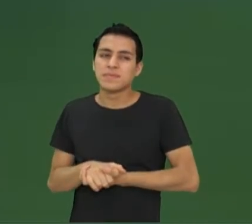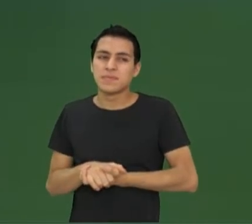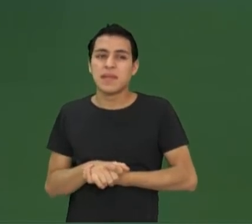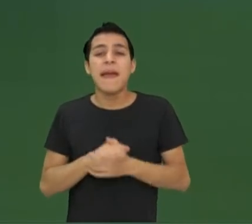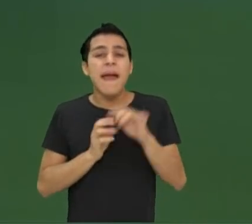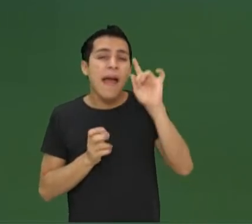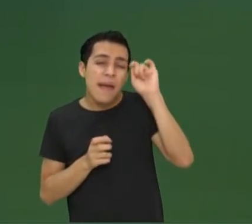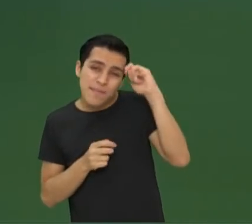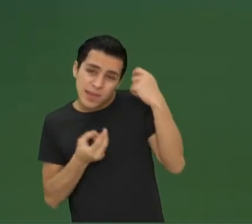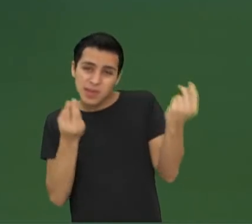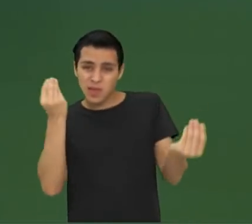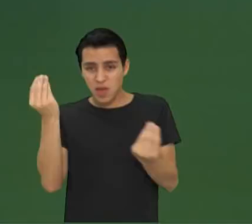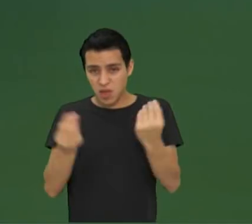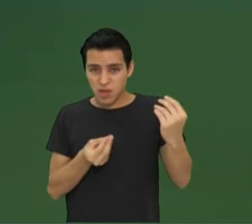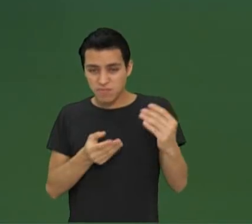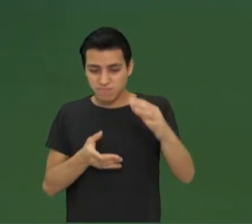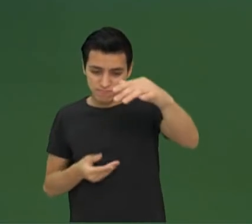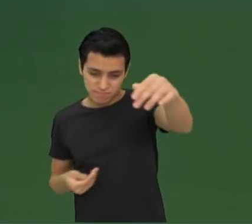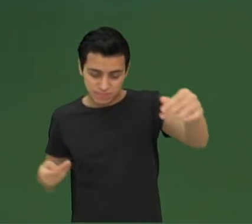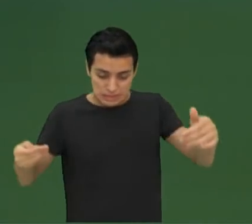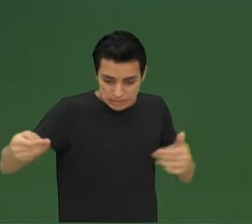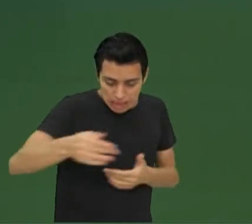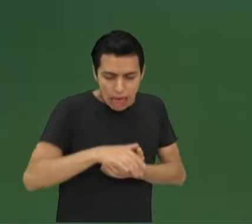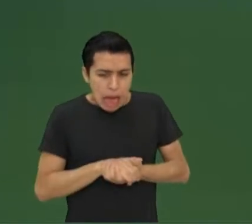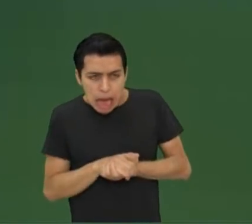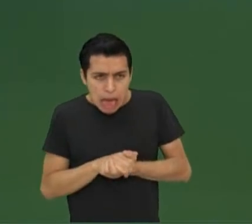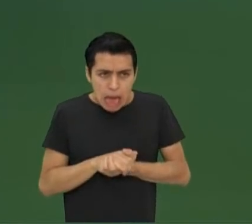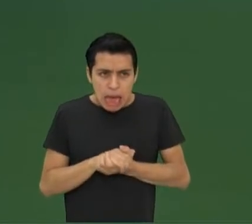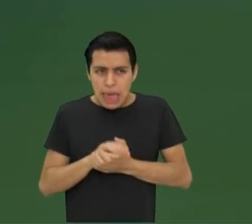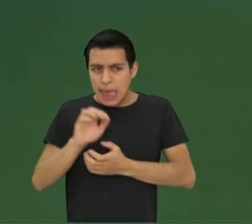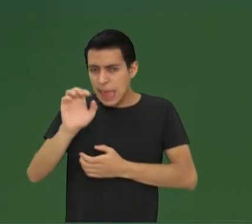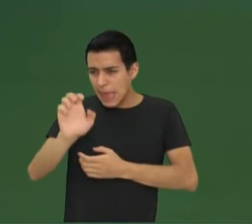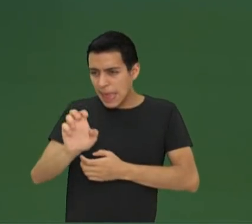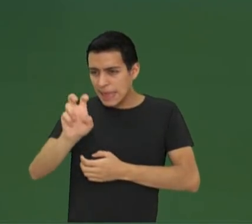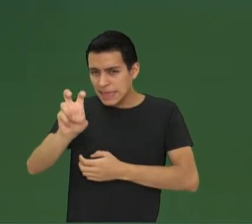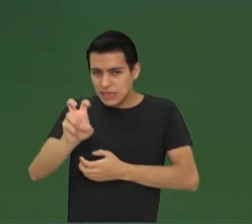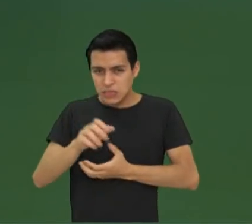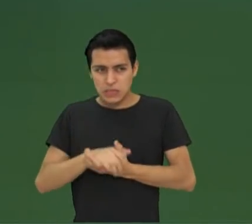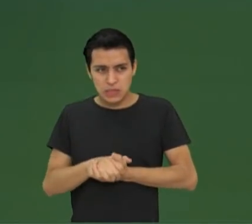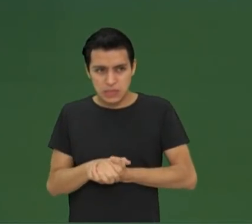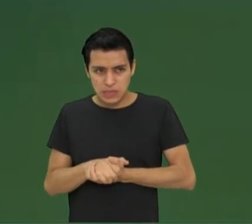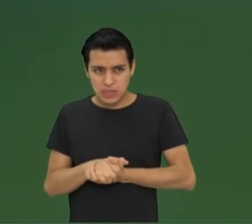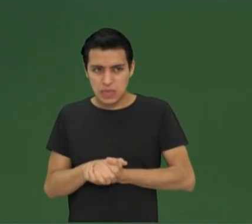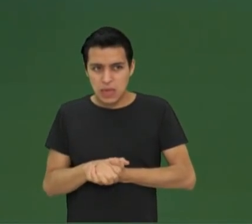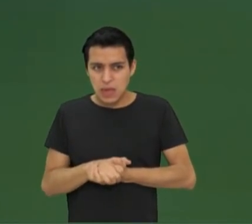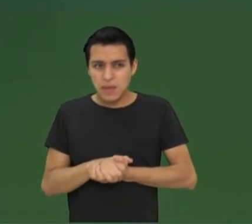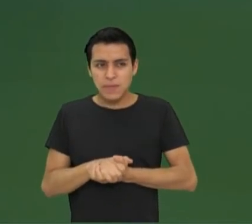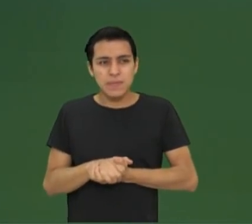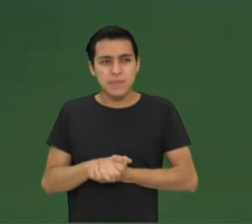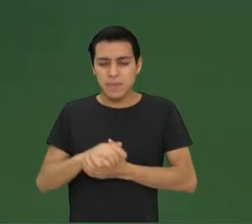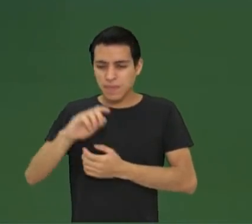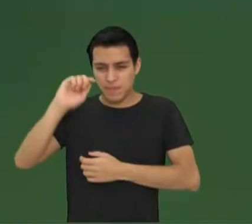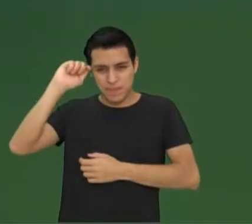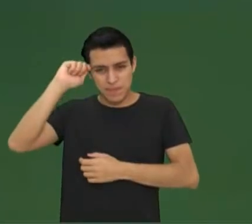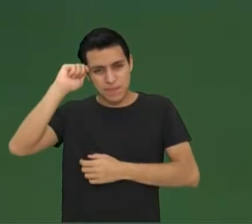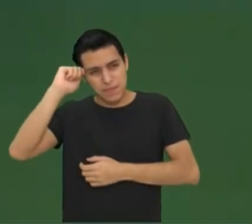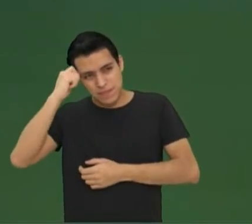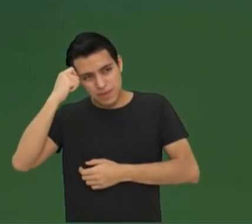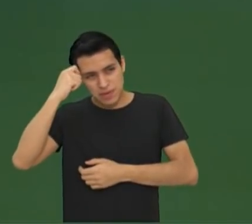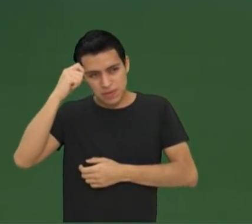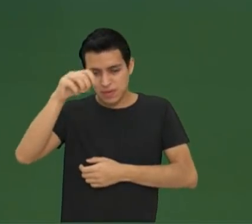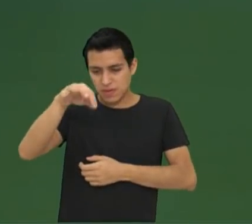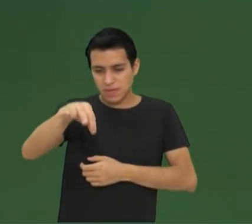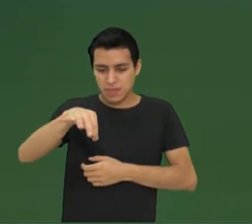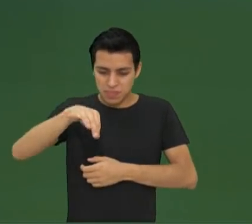As pretas abrem na casa E5. Então, E5. Então, o peãozinho lá preto, ele pulou